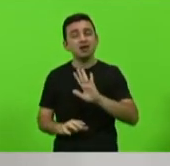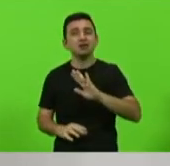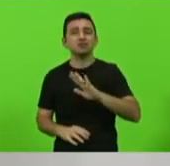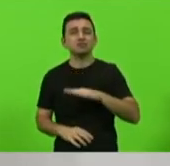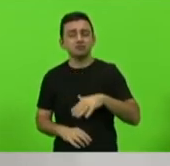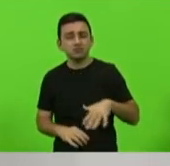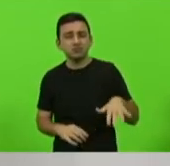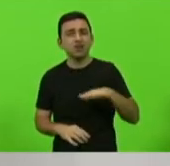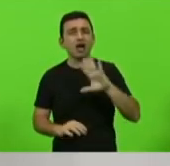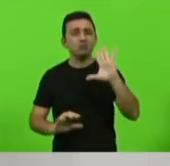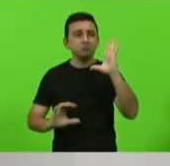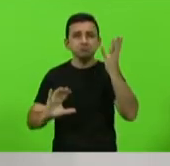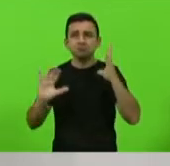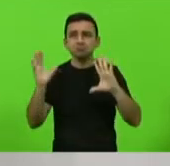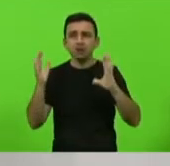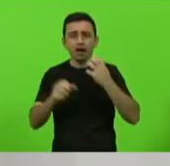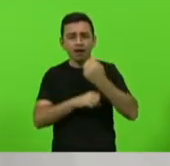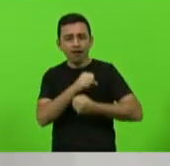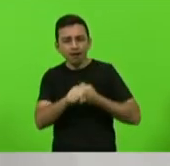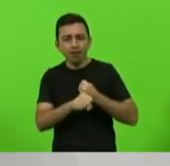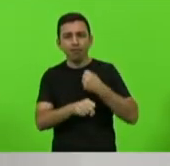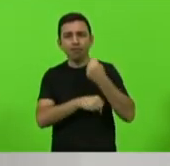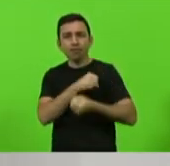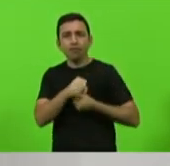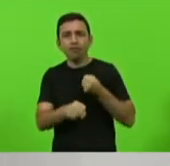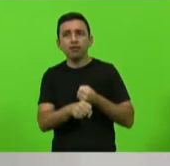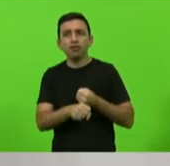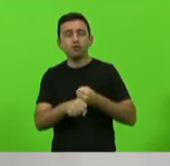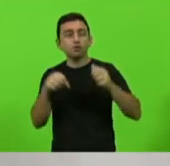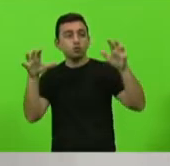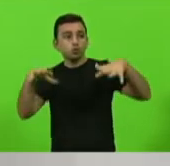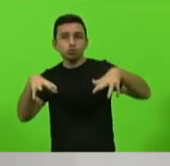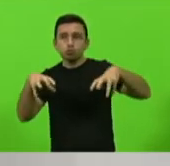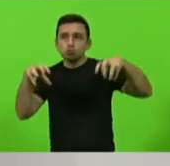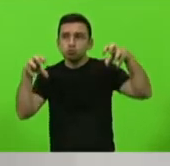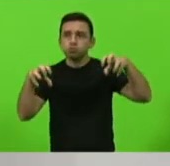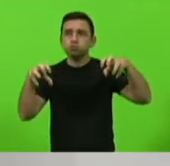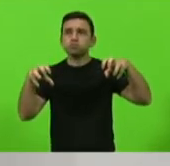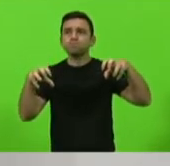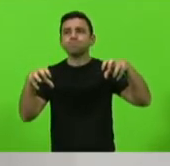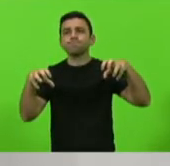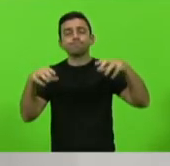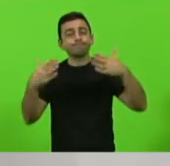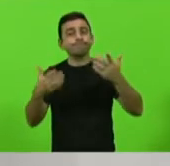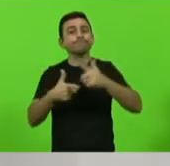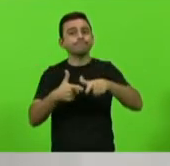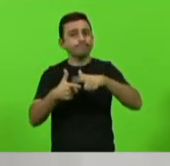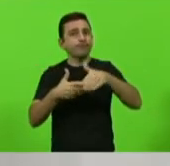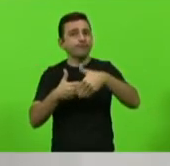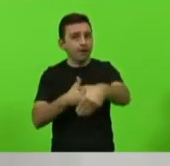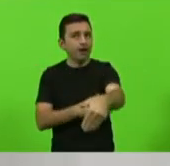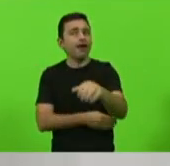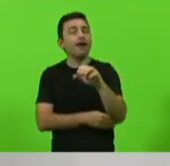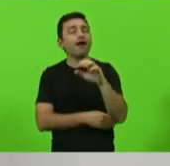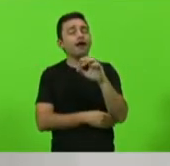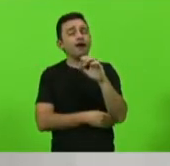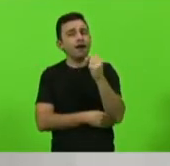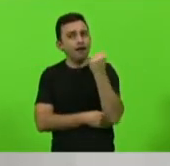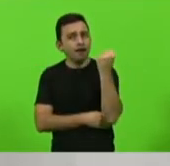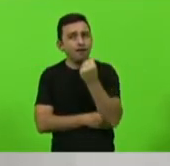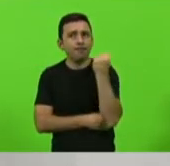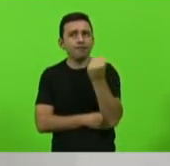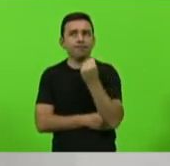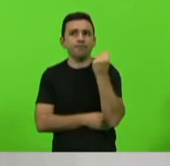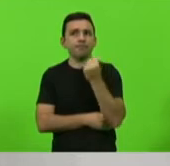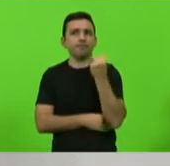vem acontecendo ano a ano, a estiagem vai ser um problema grave. E nós podemos